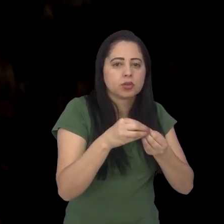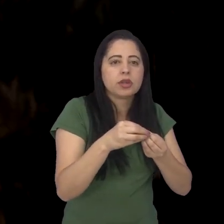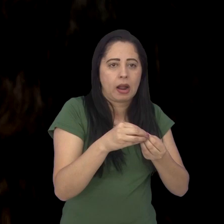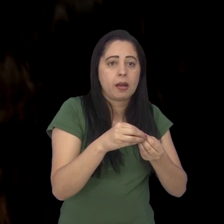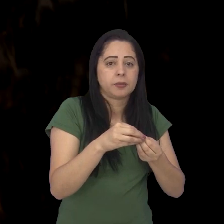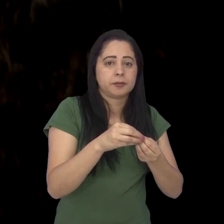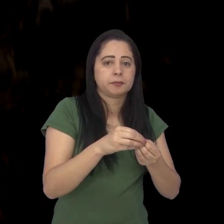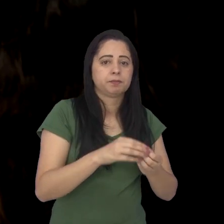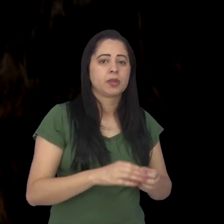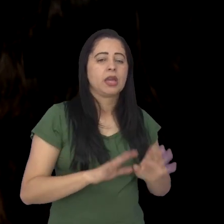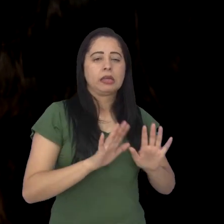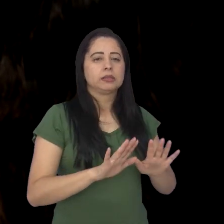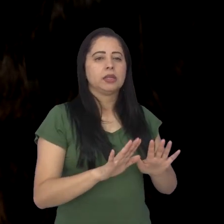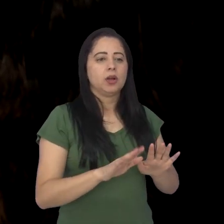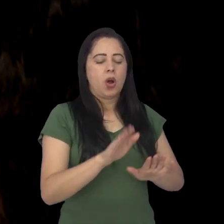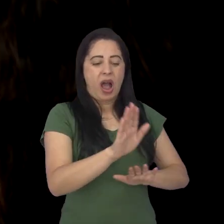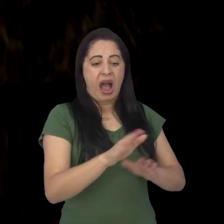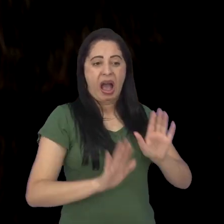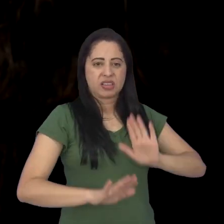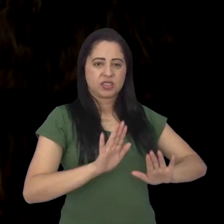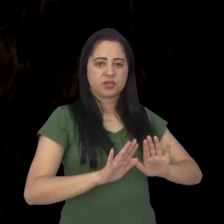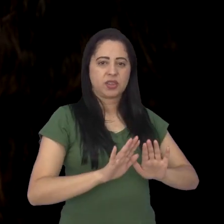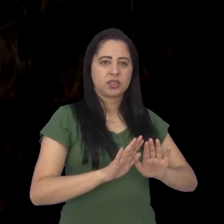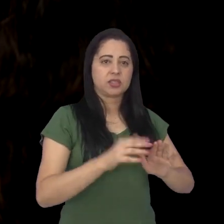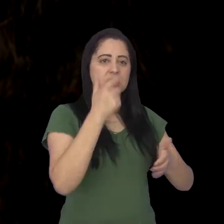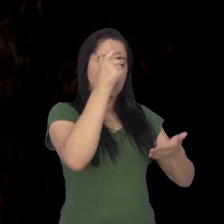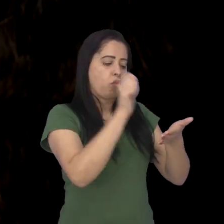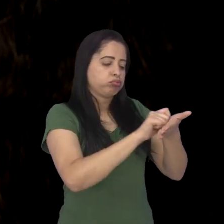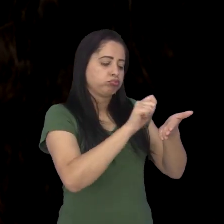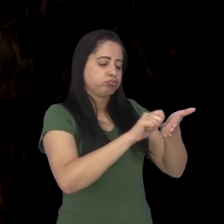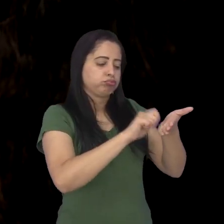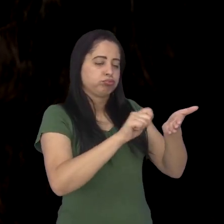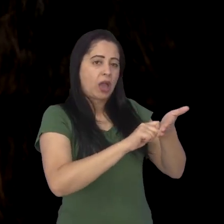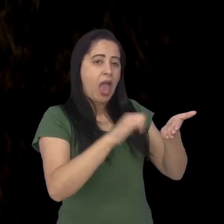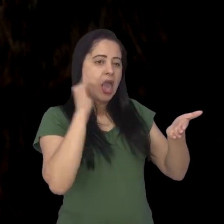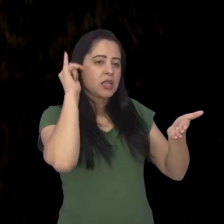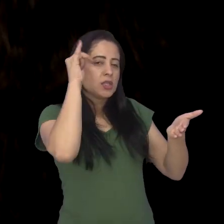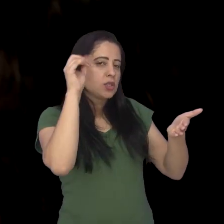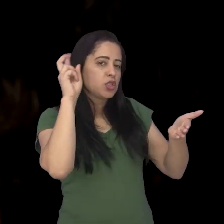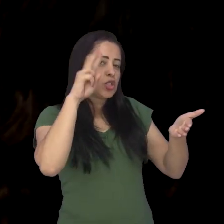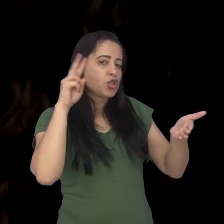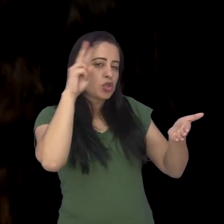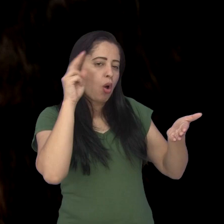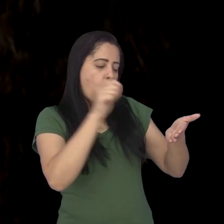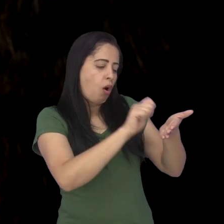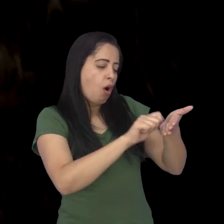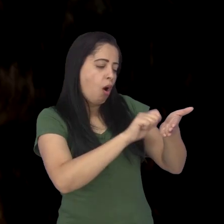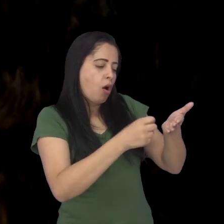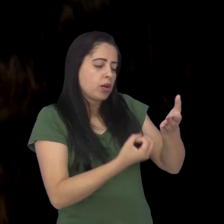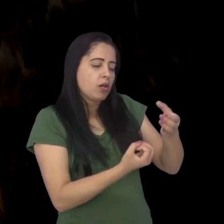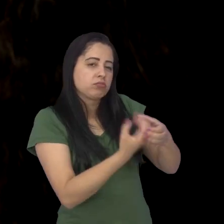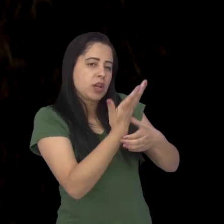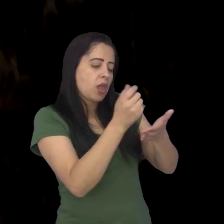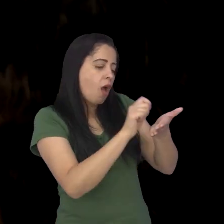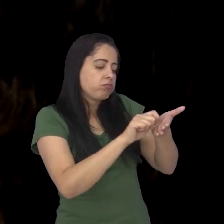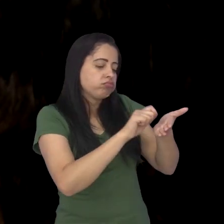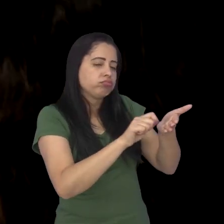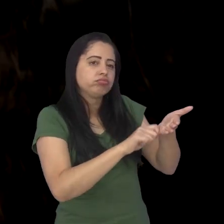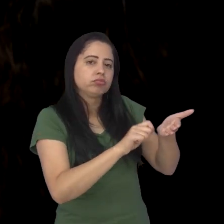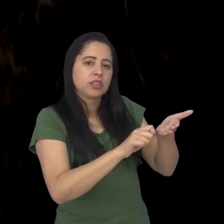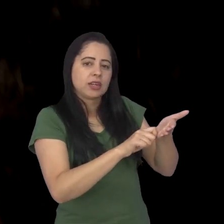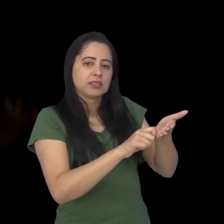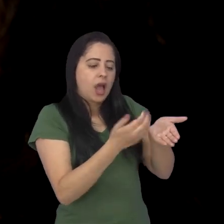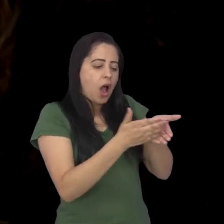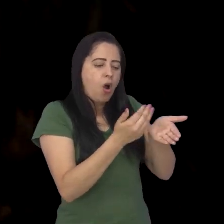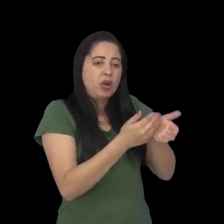dessa história. Então eu tentei dar uma mesclada nisso, não tinha muito como eu fazer a criança vivenciar algo no livro, mas eu criava